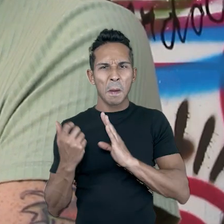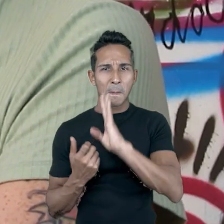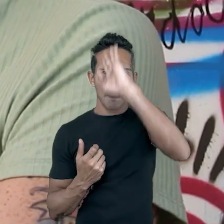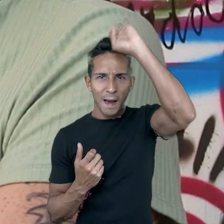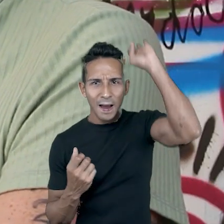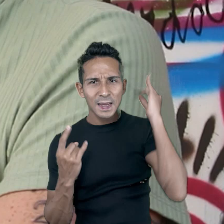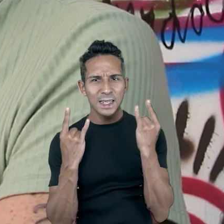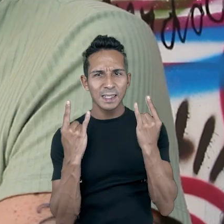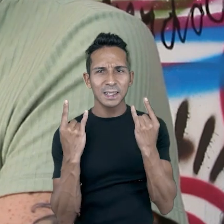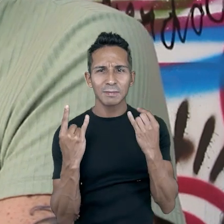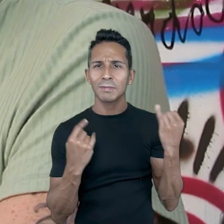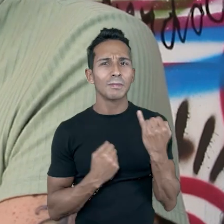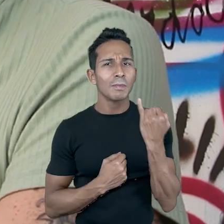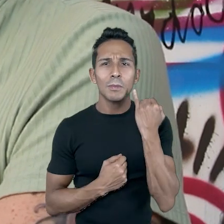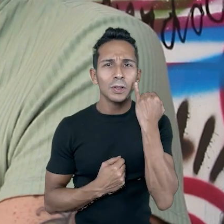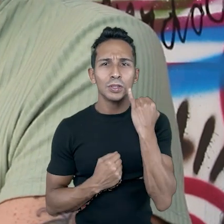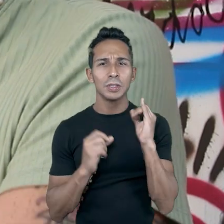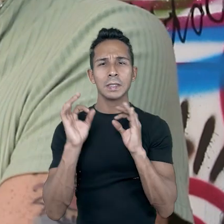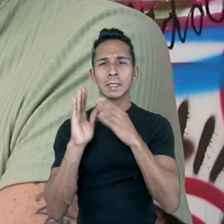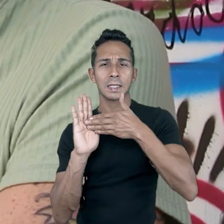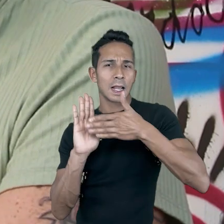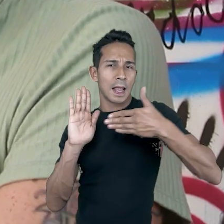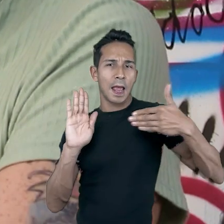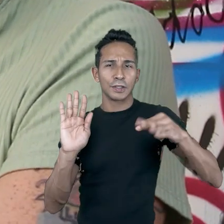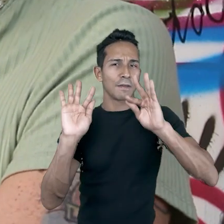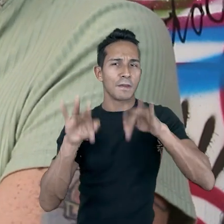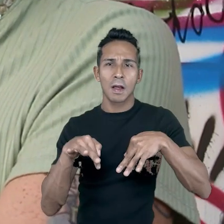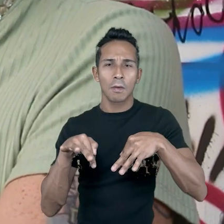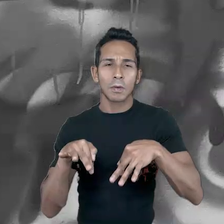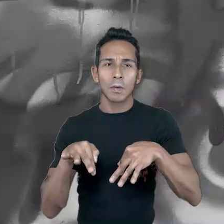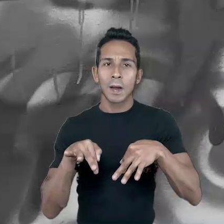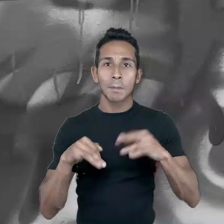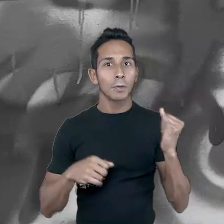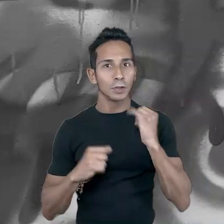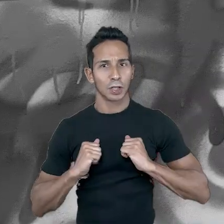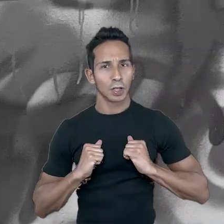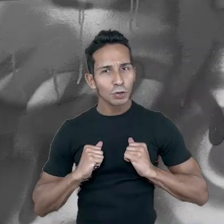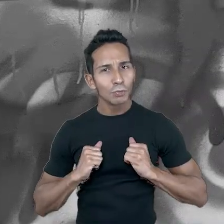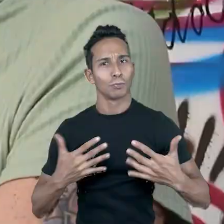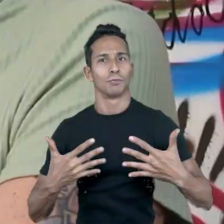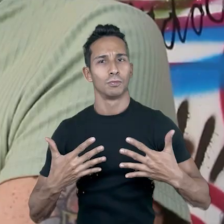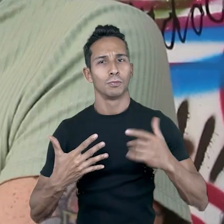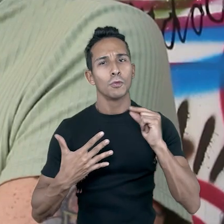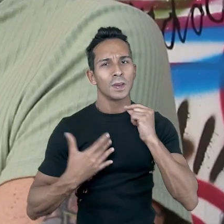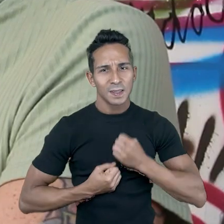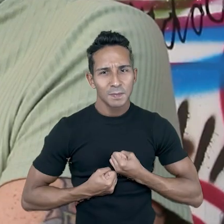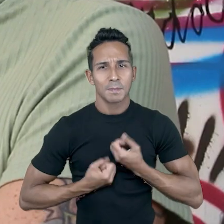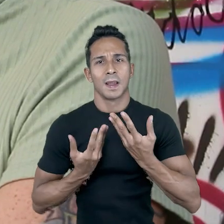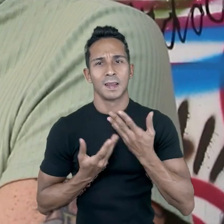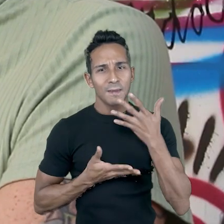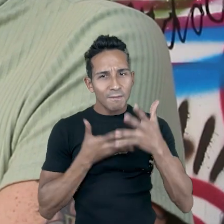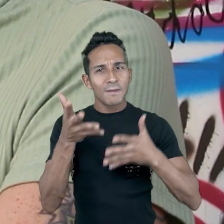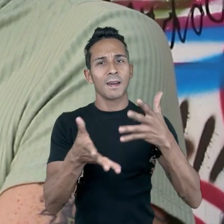sabe? Porque o punk não é sobre a estética final em si. É sobre o que você está criando, o que você está falando. Então a gente,